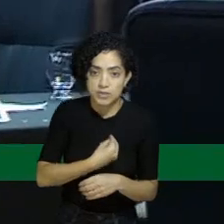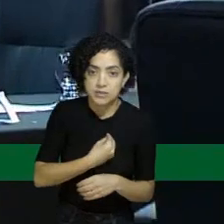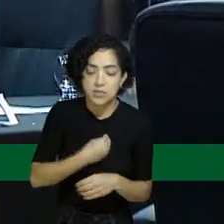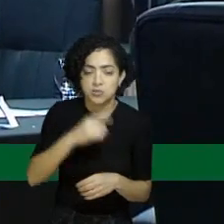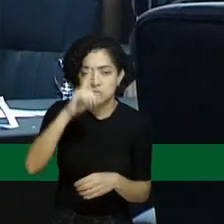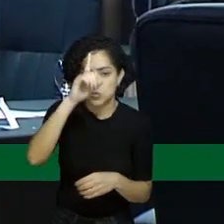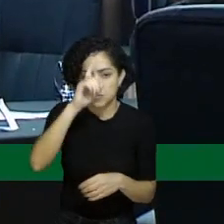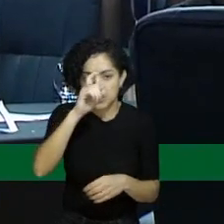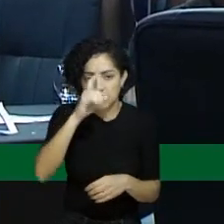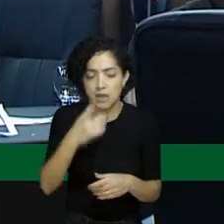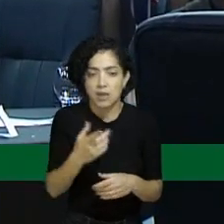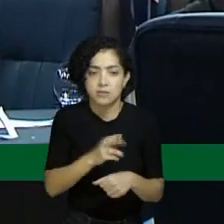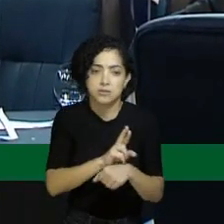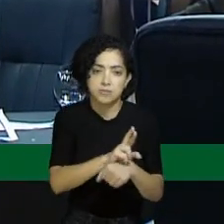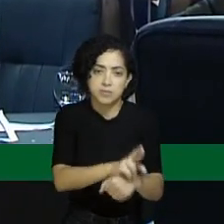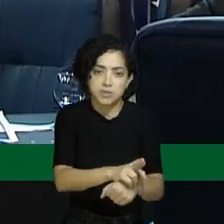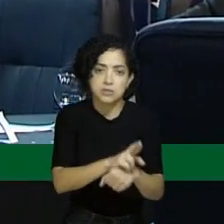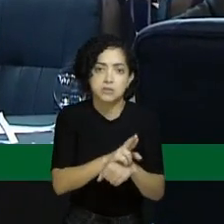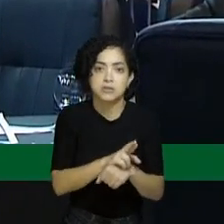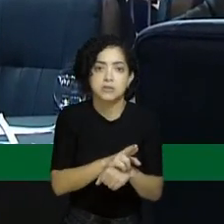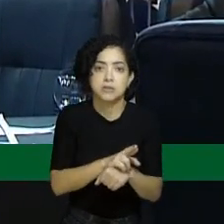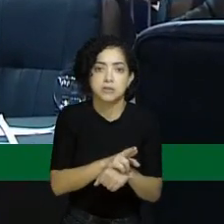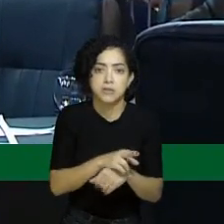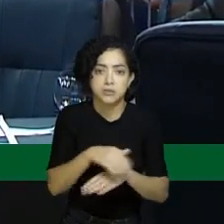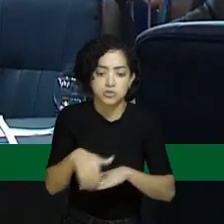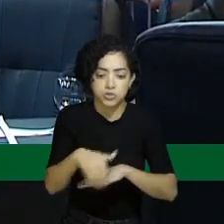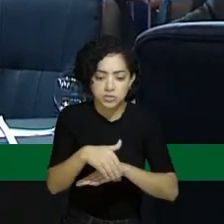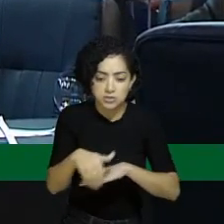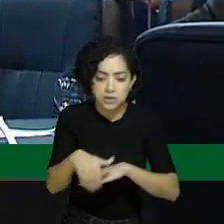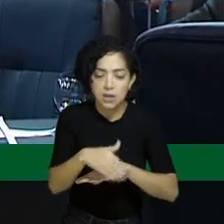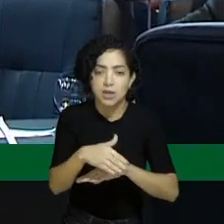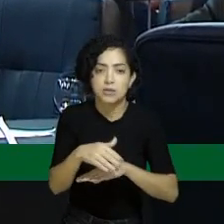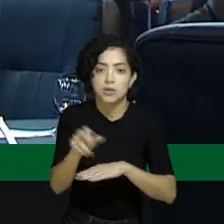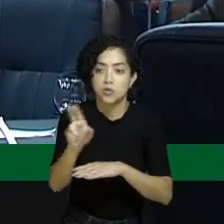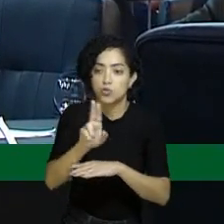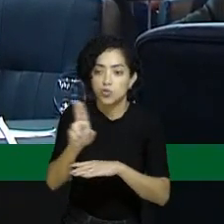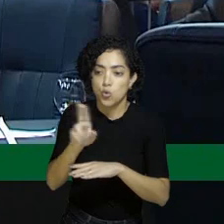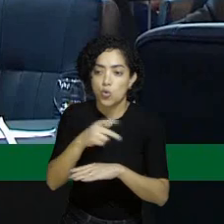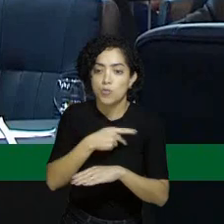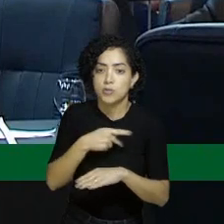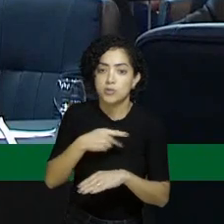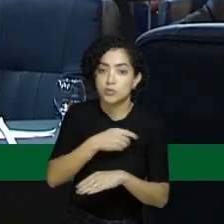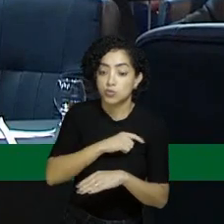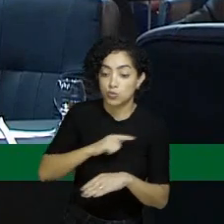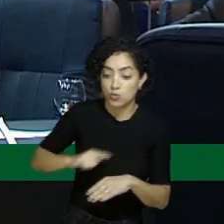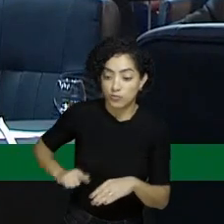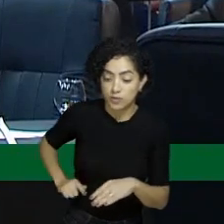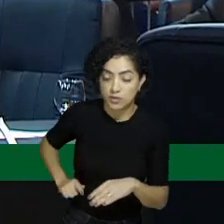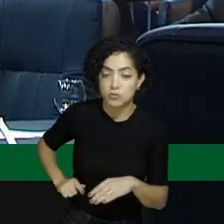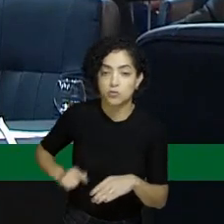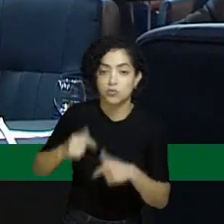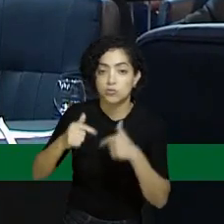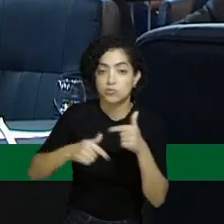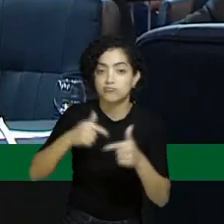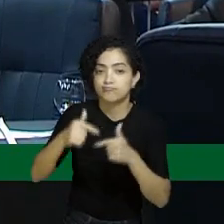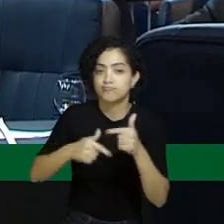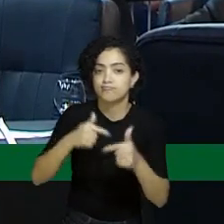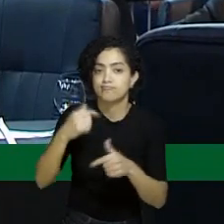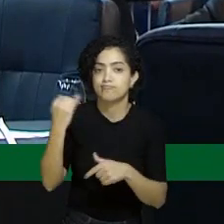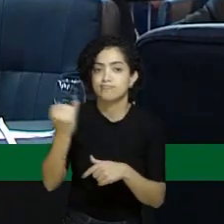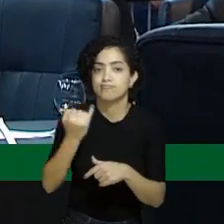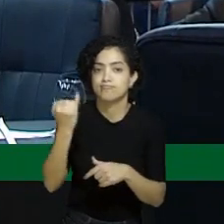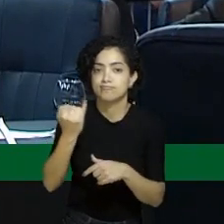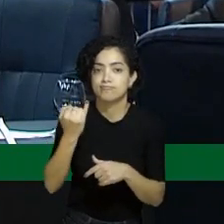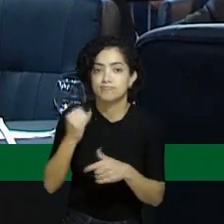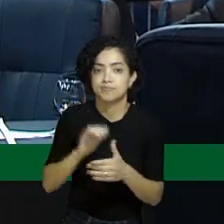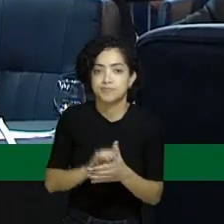hospitais, representantes de estradas, mencionaram o nome do governador e da importância do trabalho dele que vem realizado. Mas eu quero fazer uma pequena